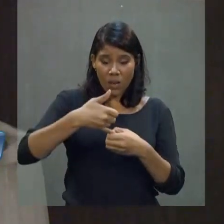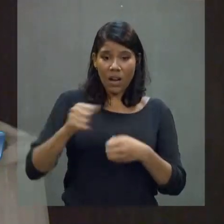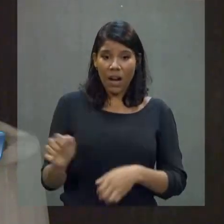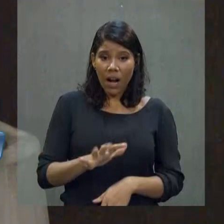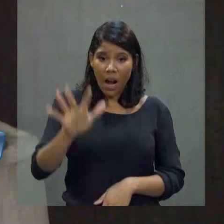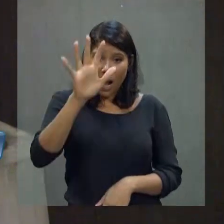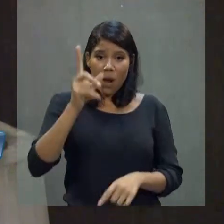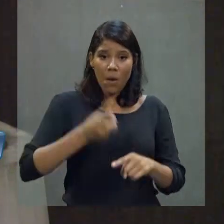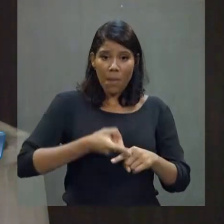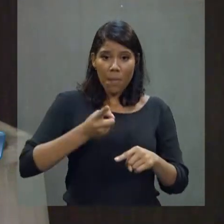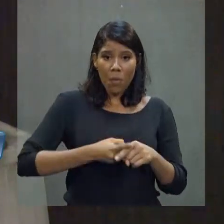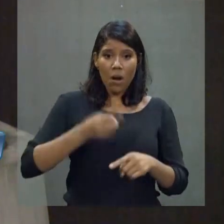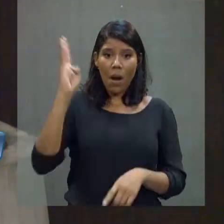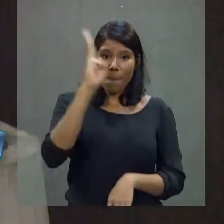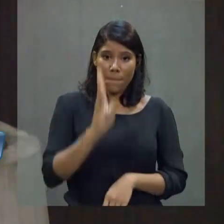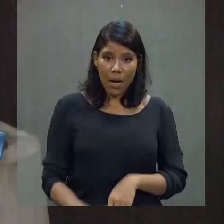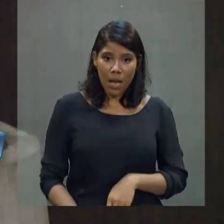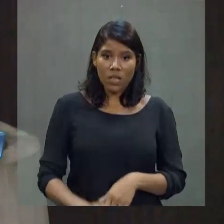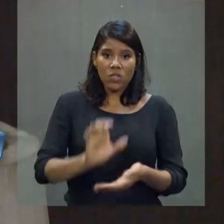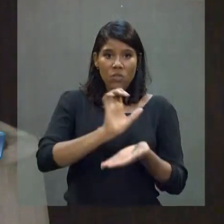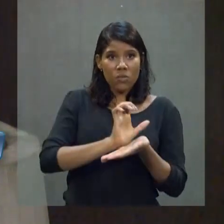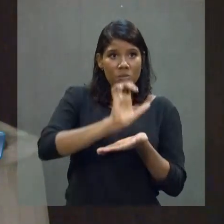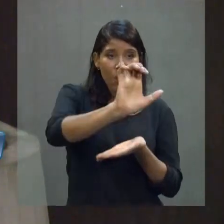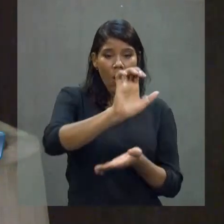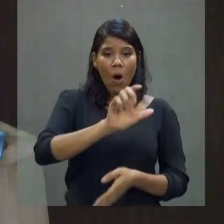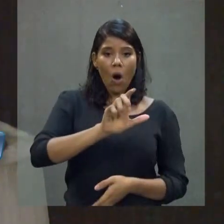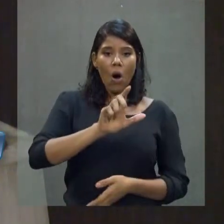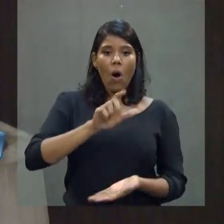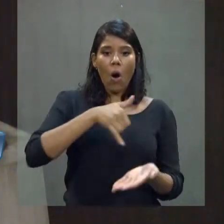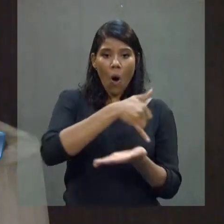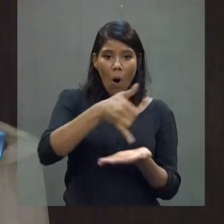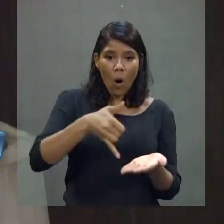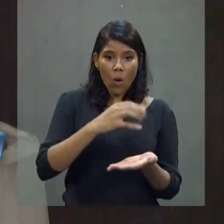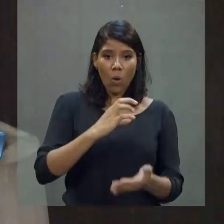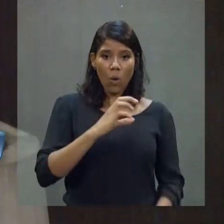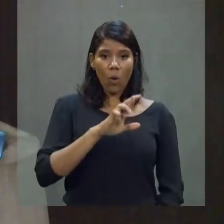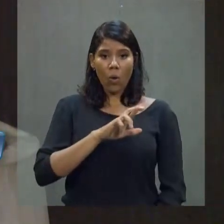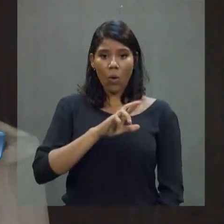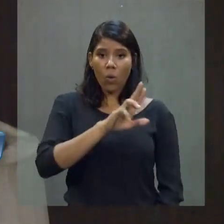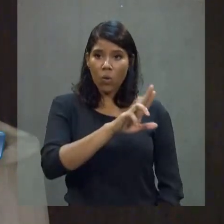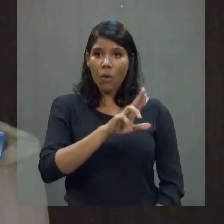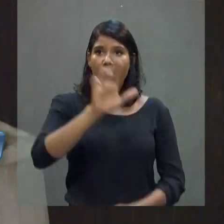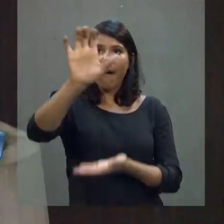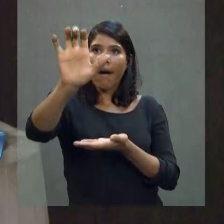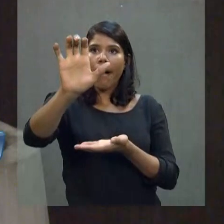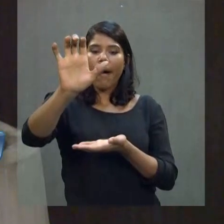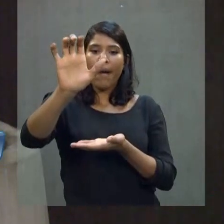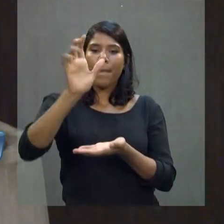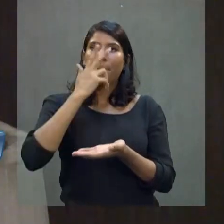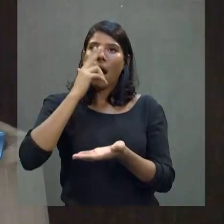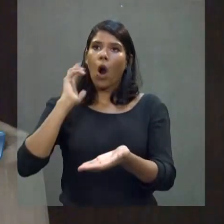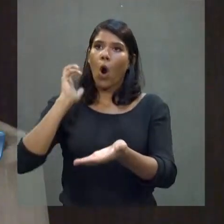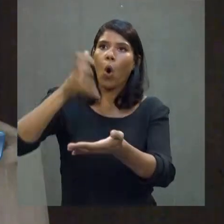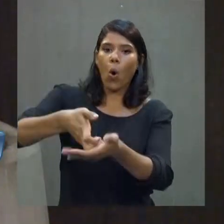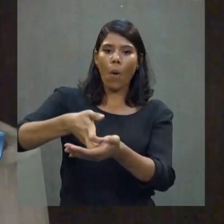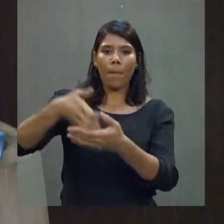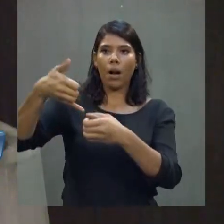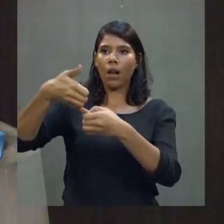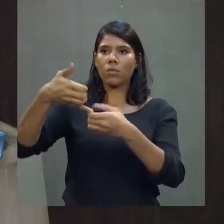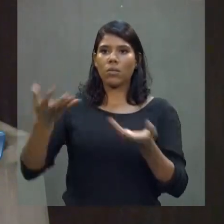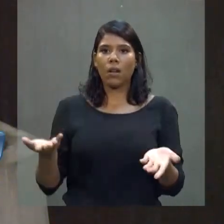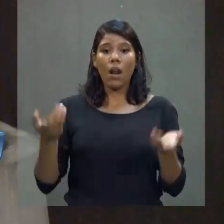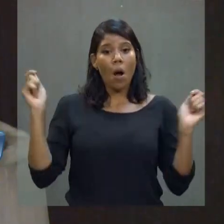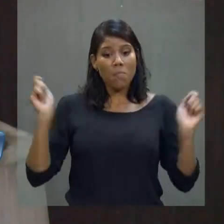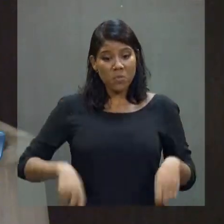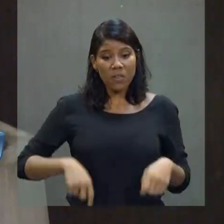outras coisas, o Brasil exporta óleo cru para importar gasolina que poderia ter sido